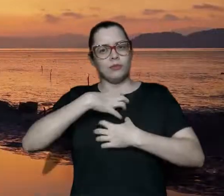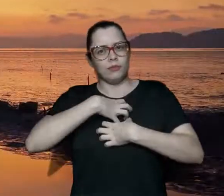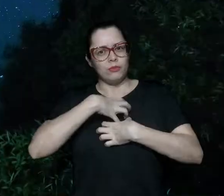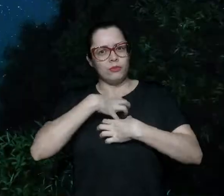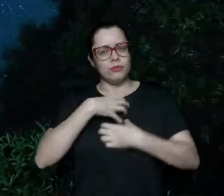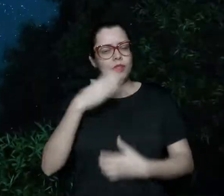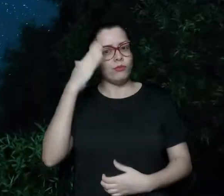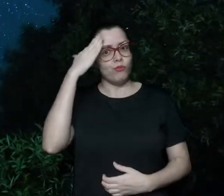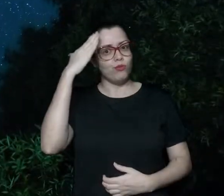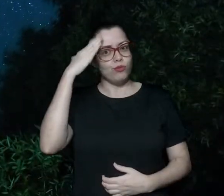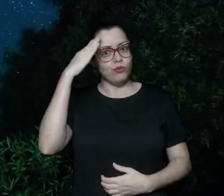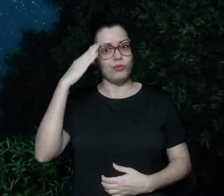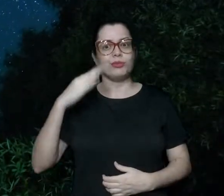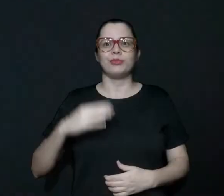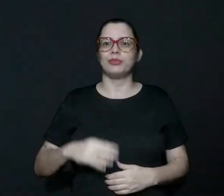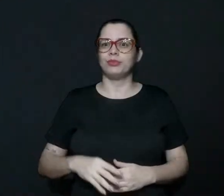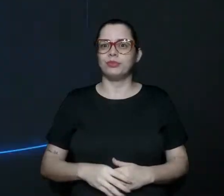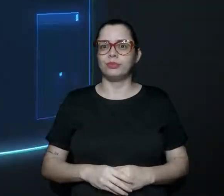sentir, o saber.